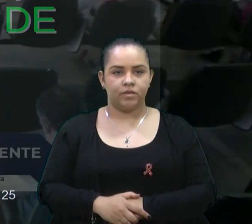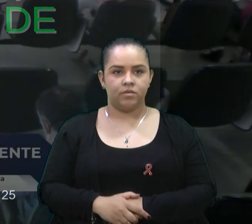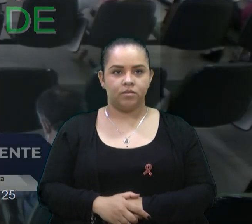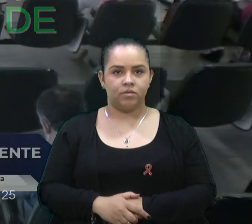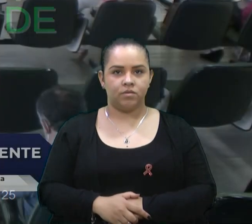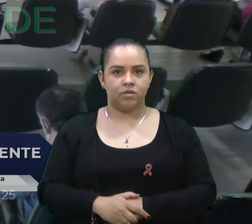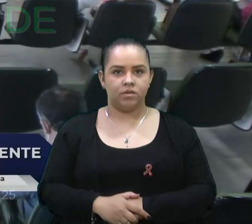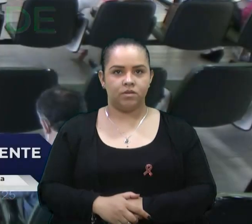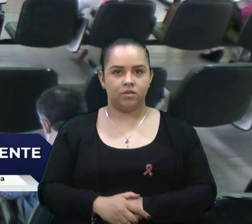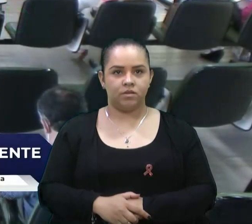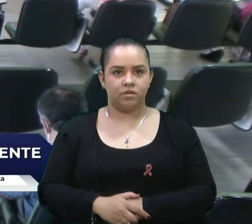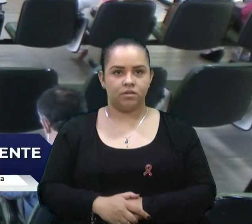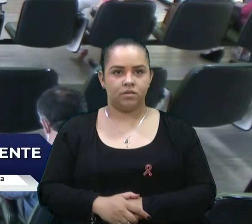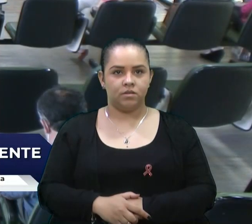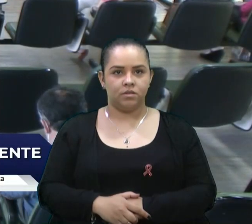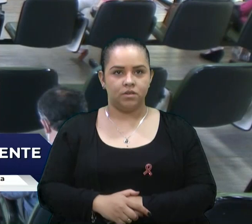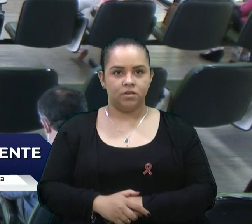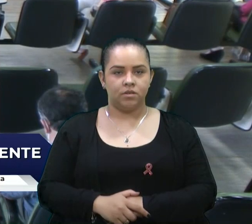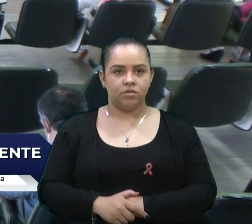Obrigado.